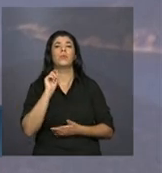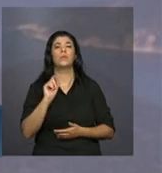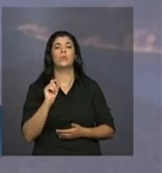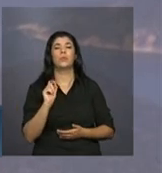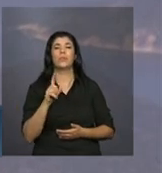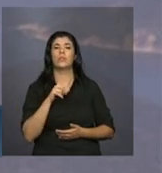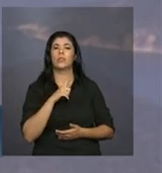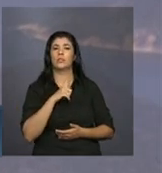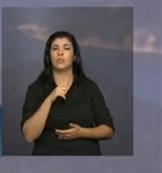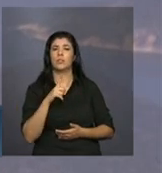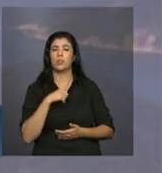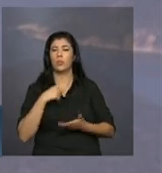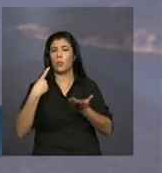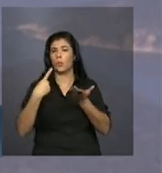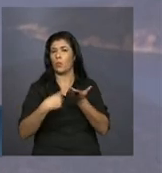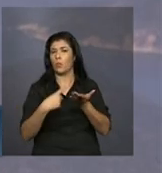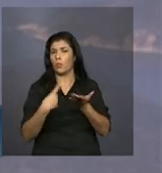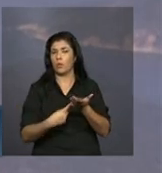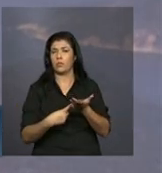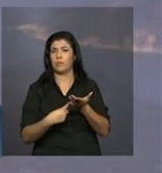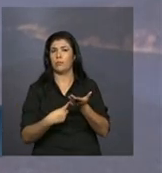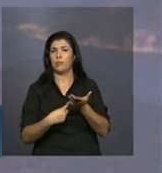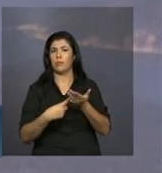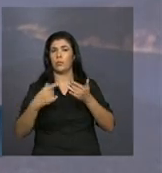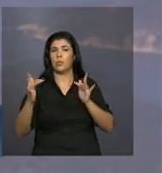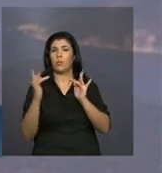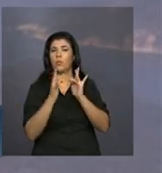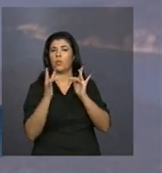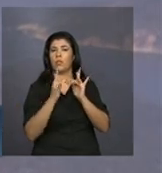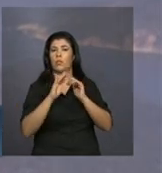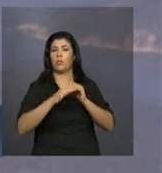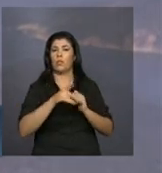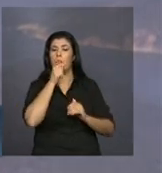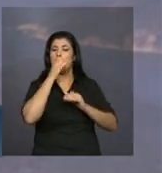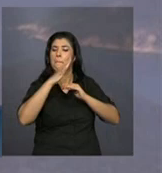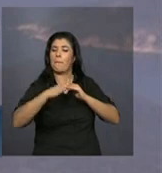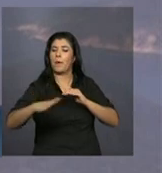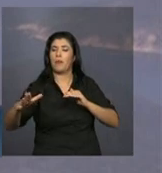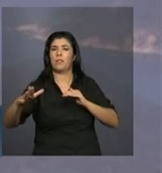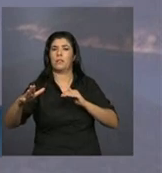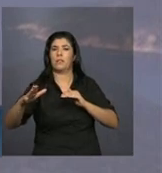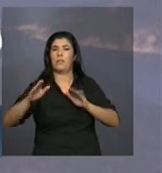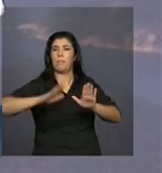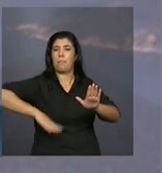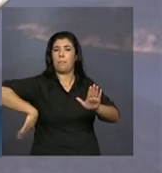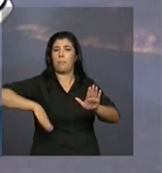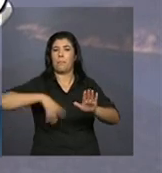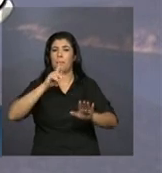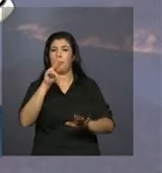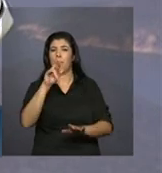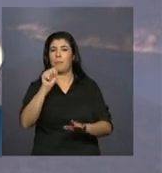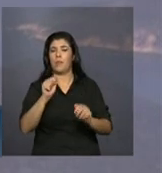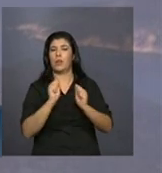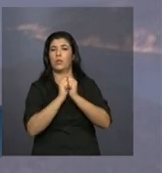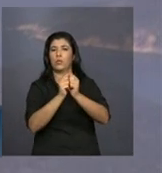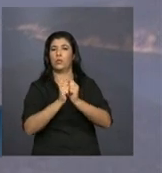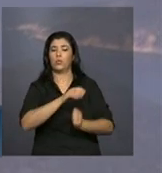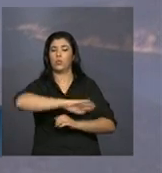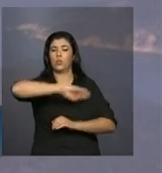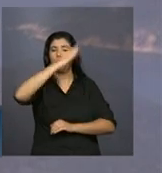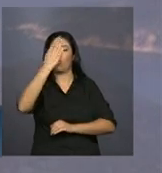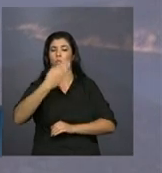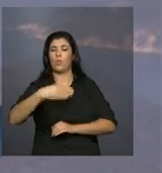essa combinação de mar, praia e termos montanhas e o